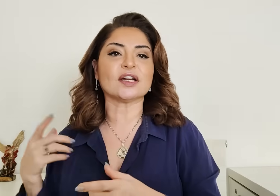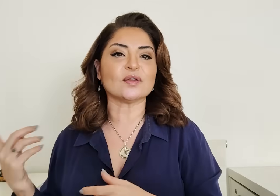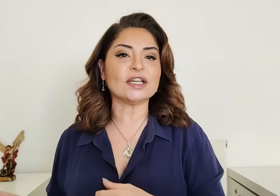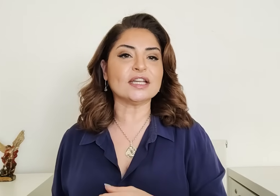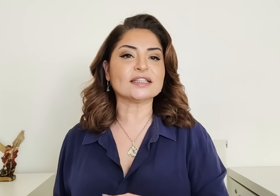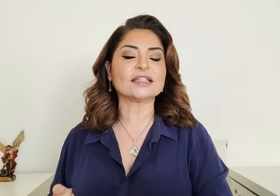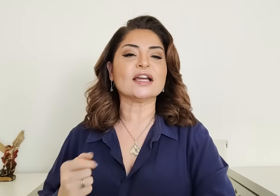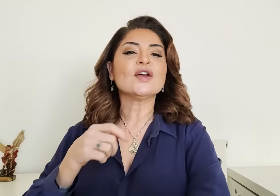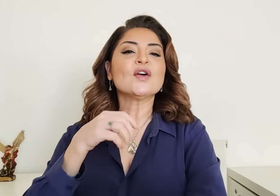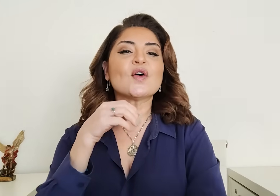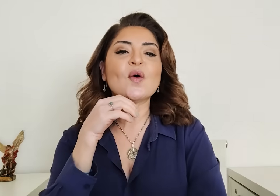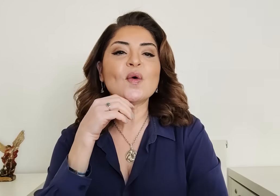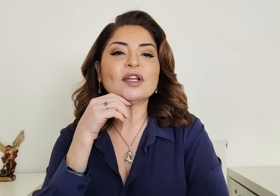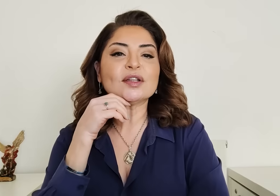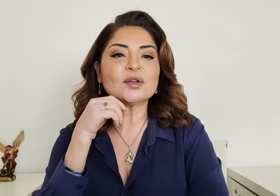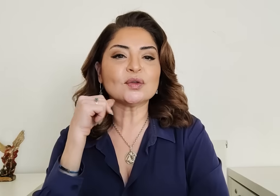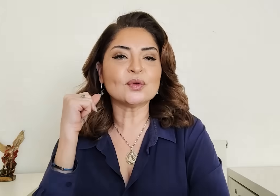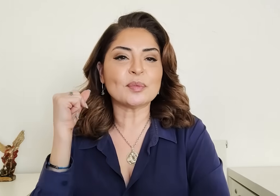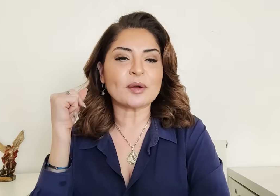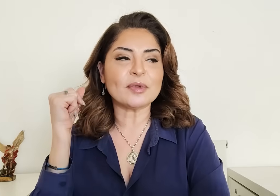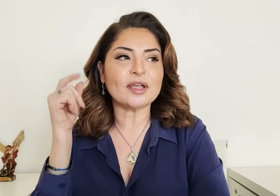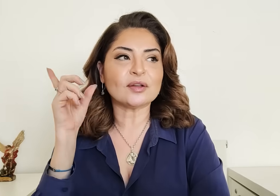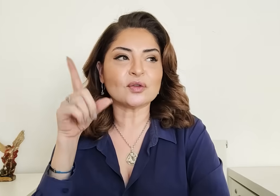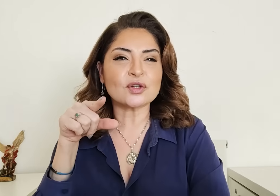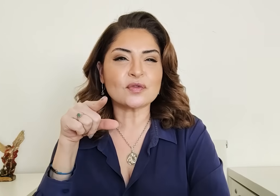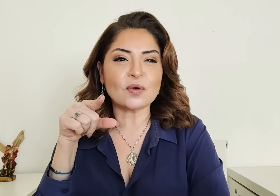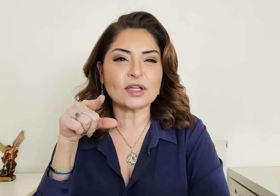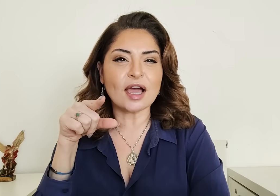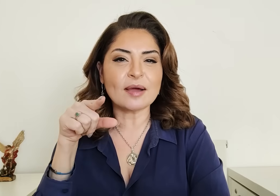lia o Antagonista? Conta tudo pra